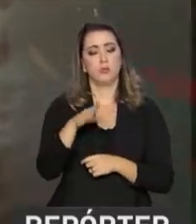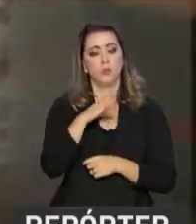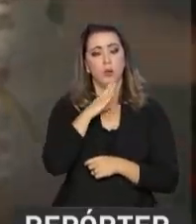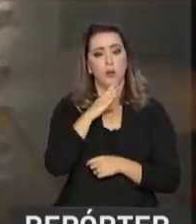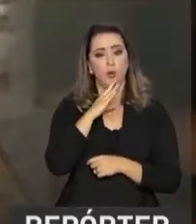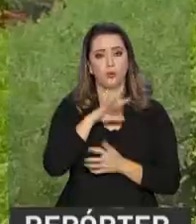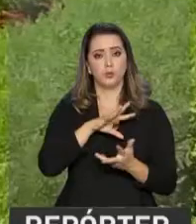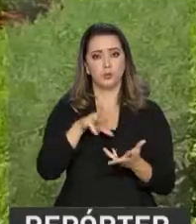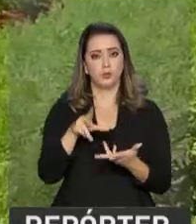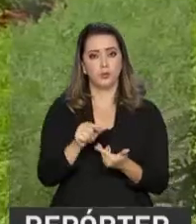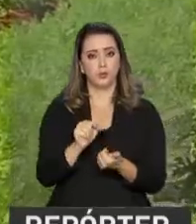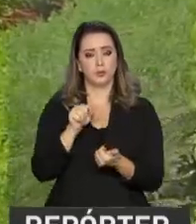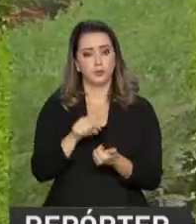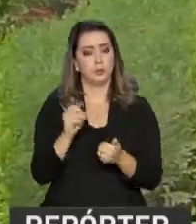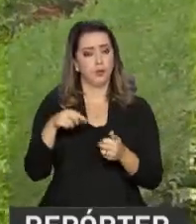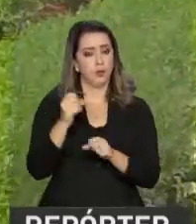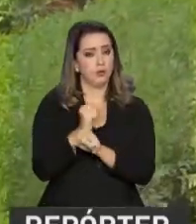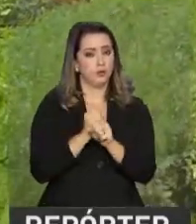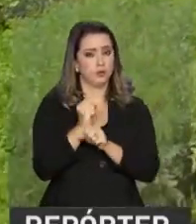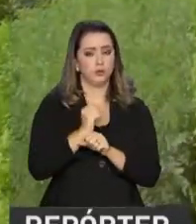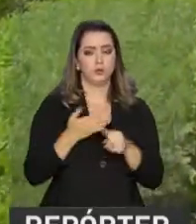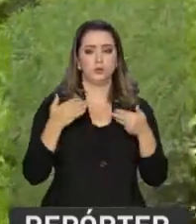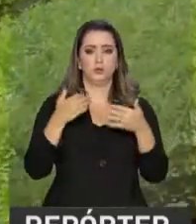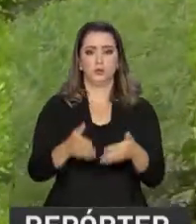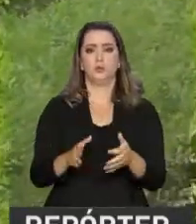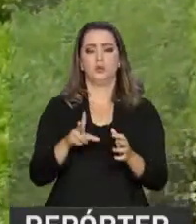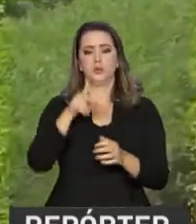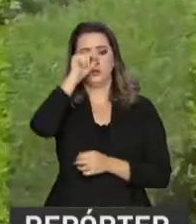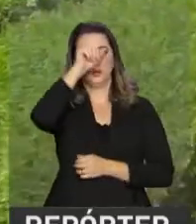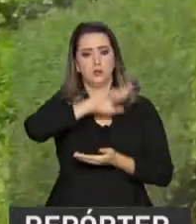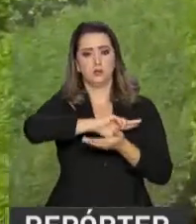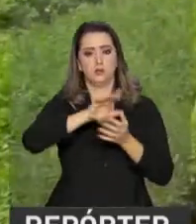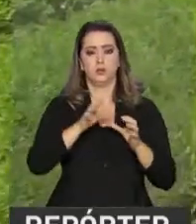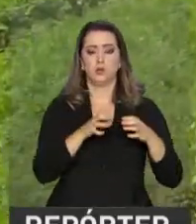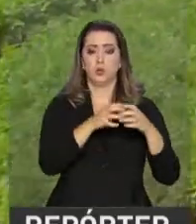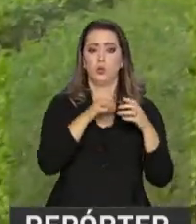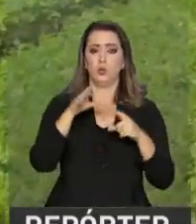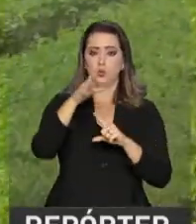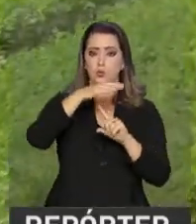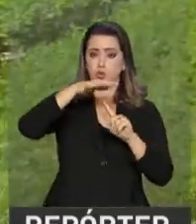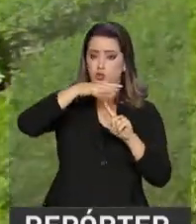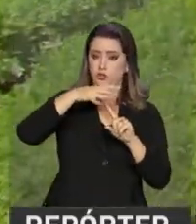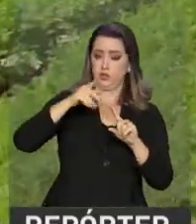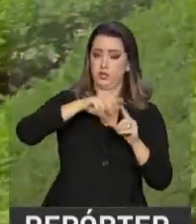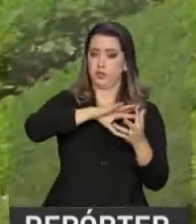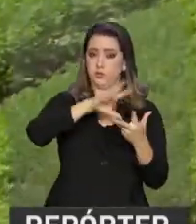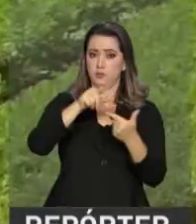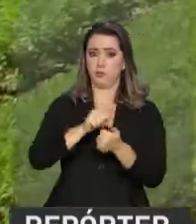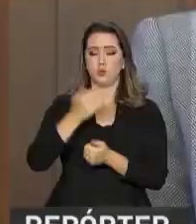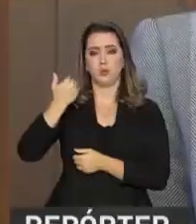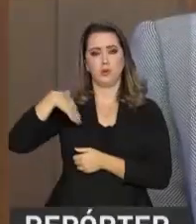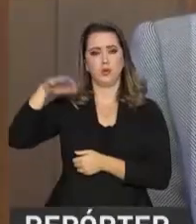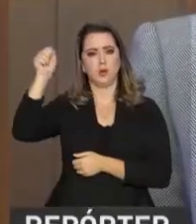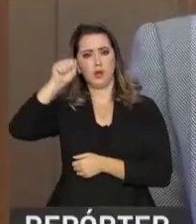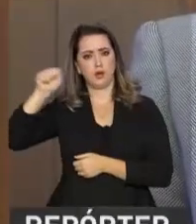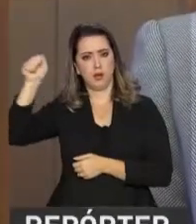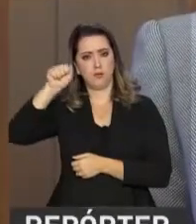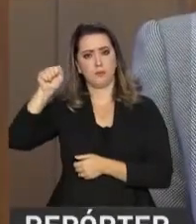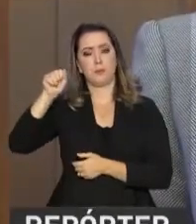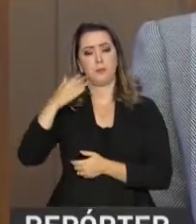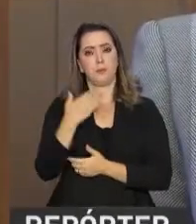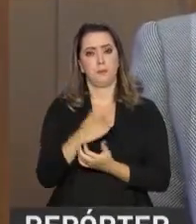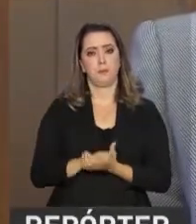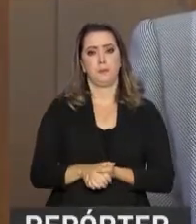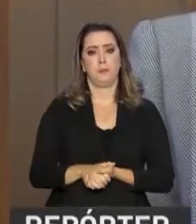lá fora e este ano terá presença forte em feiras internacionais a maioria na ásia é a região do